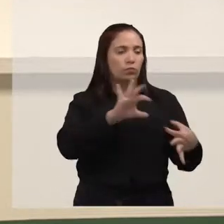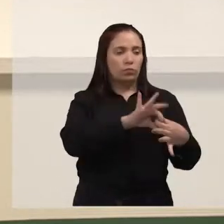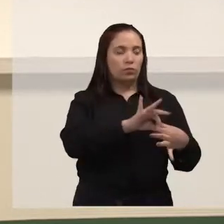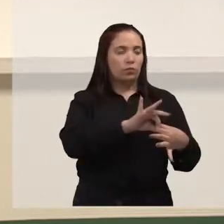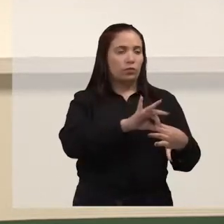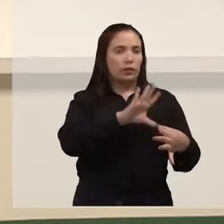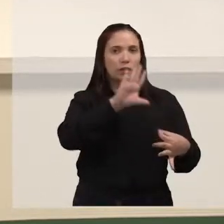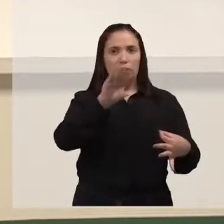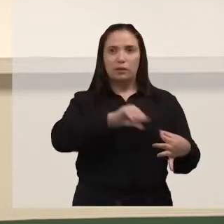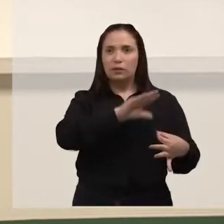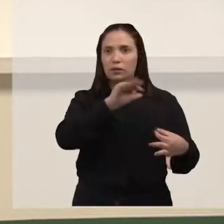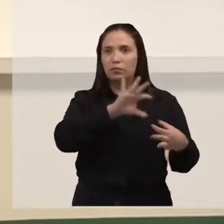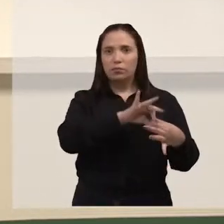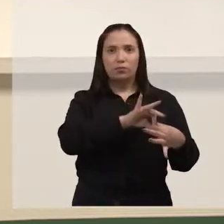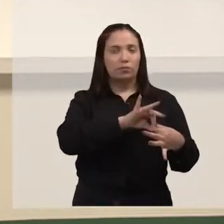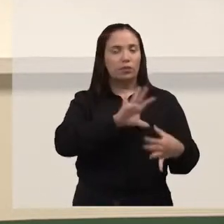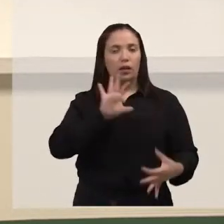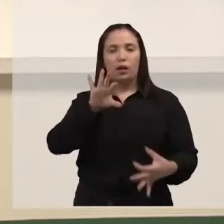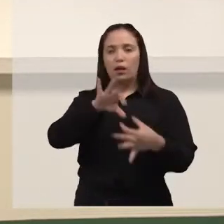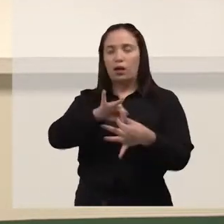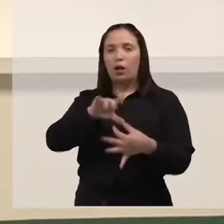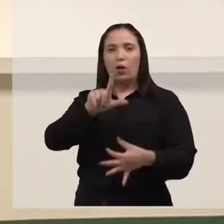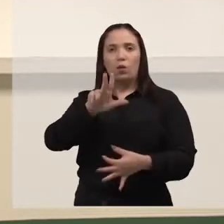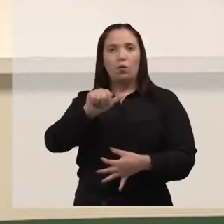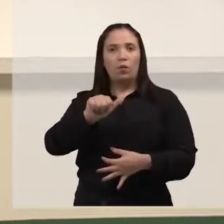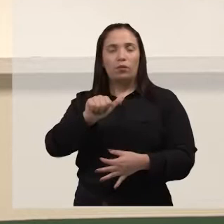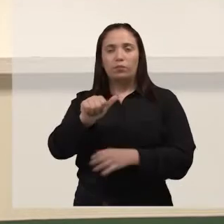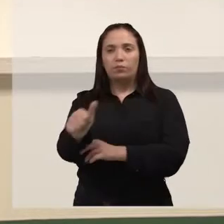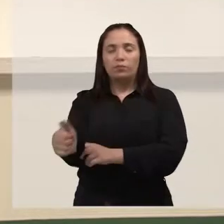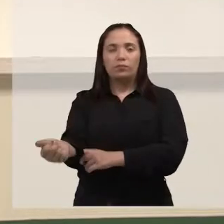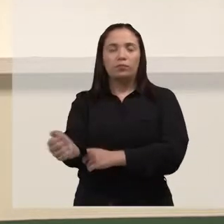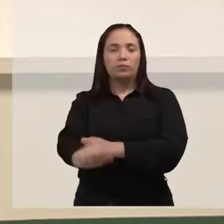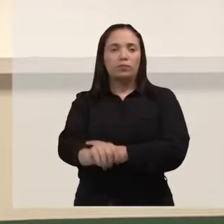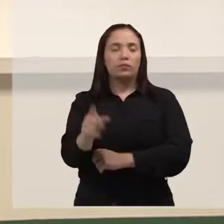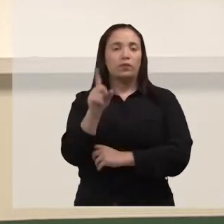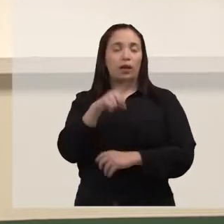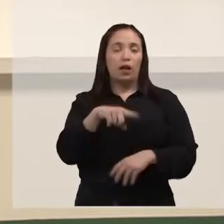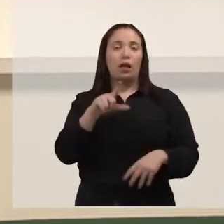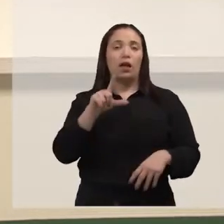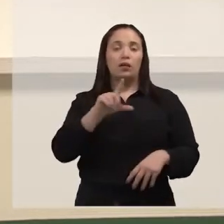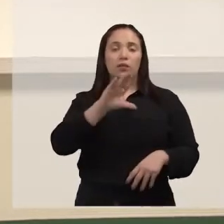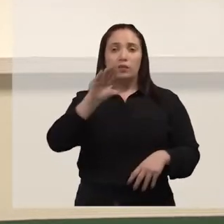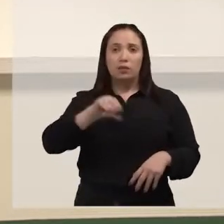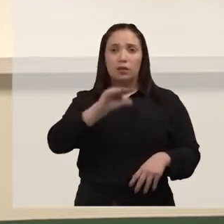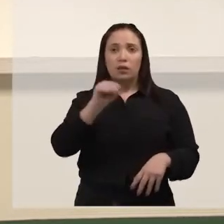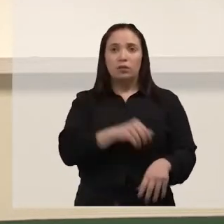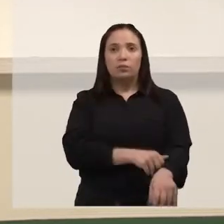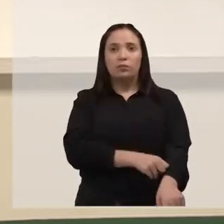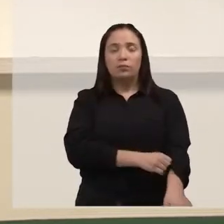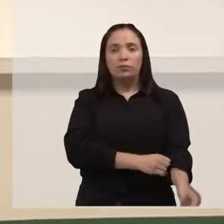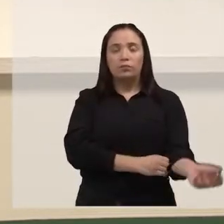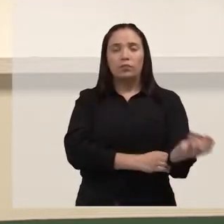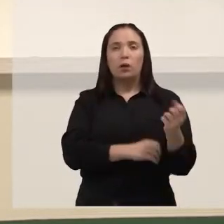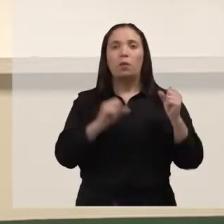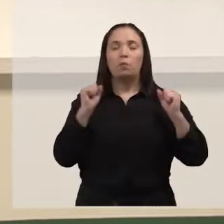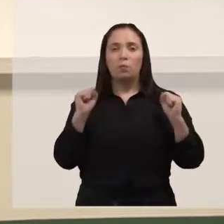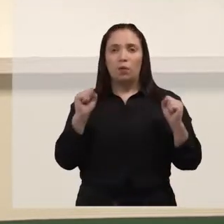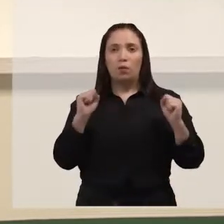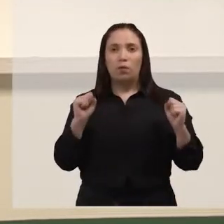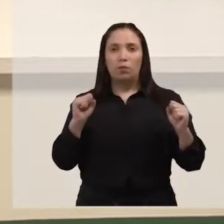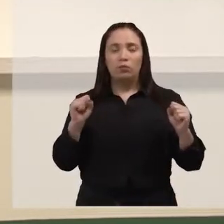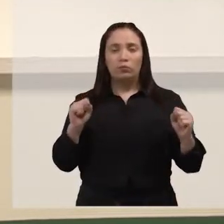Ciro, nem a Lula. Nem a Lula. Aonde pode ter união é a união de Ciro e Lula, né? E aí pode chegar